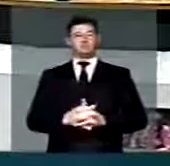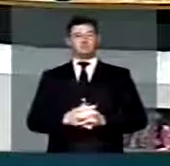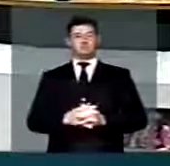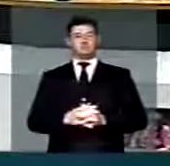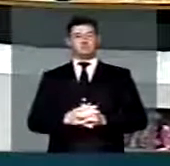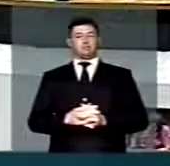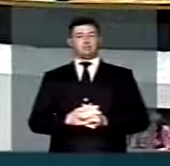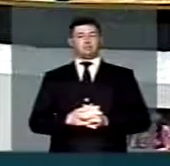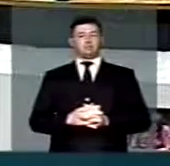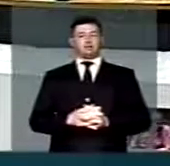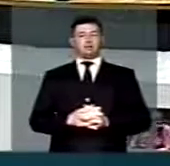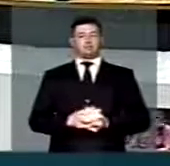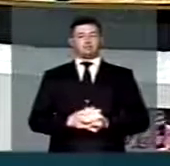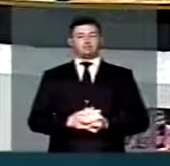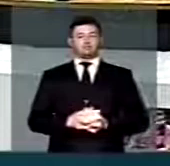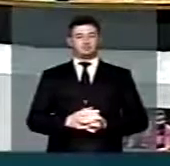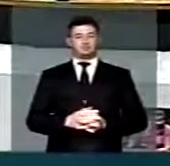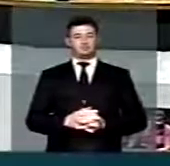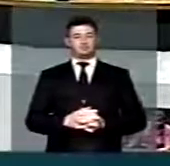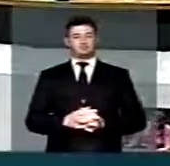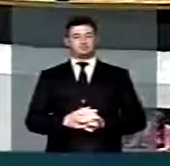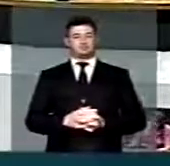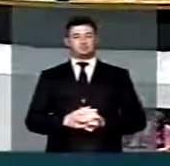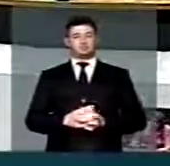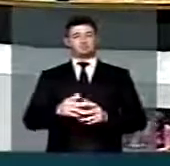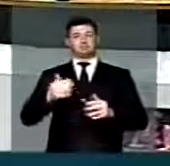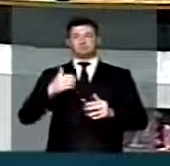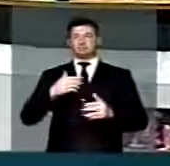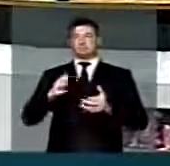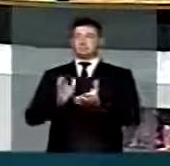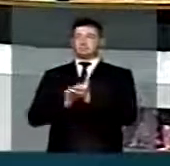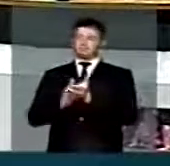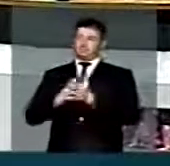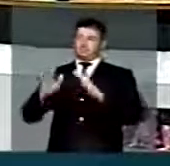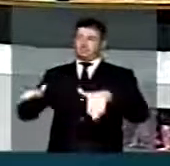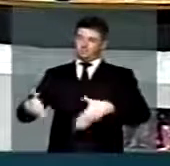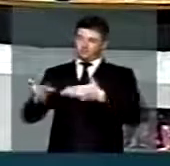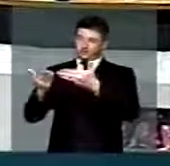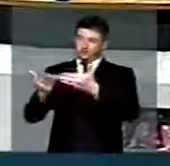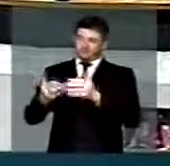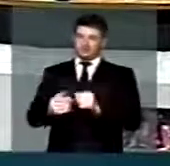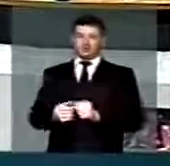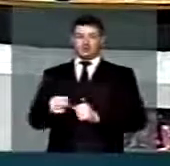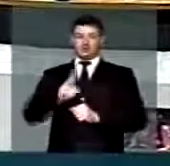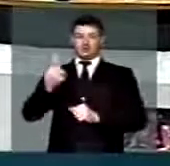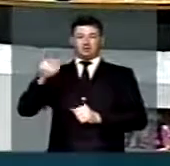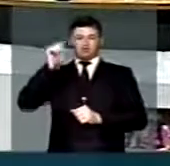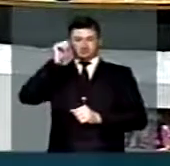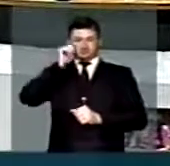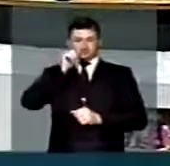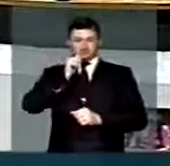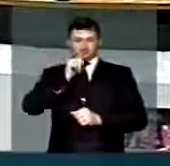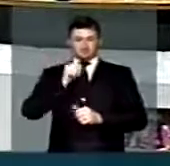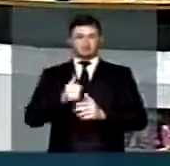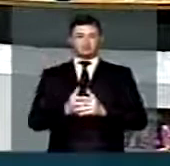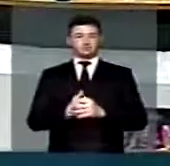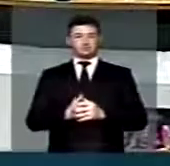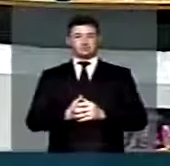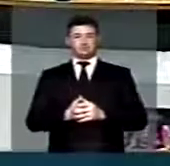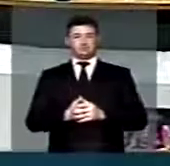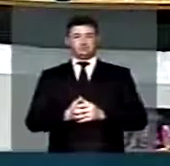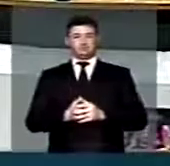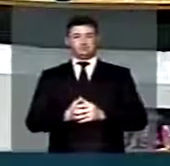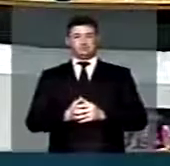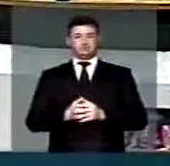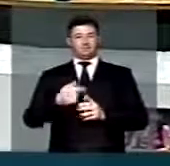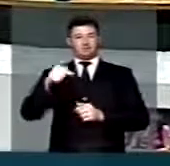Rio de Janeiro, a quem rendo as homenagens em nome das mulheres